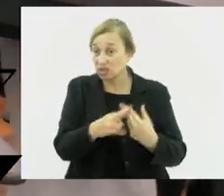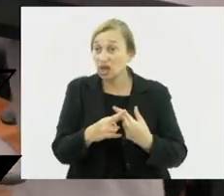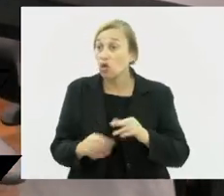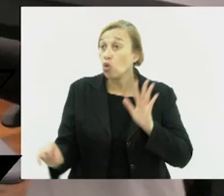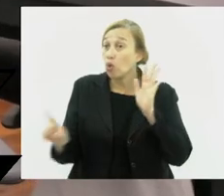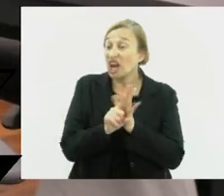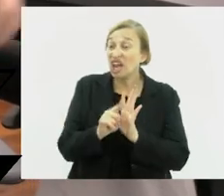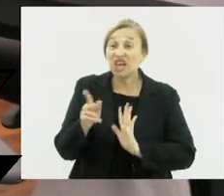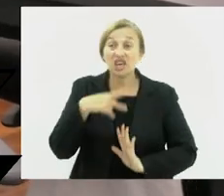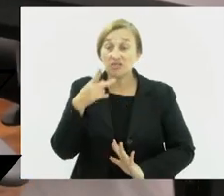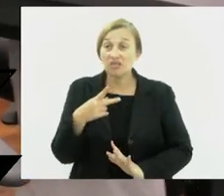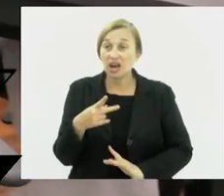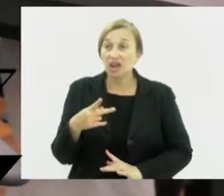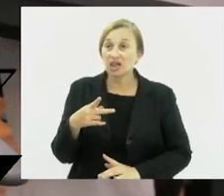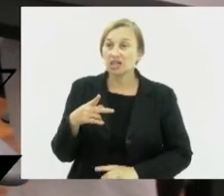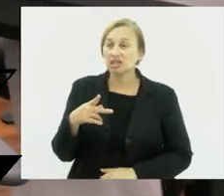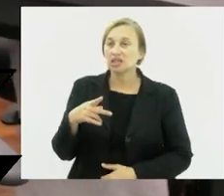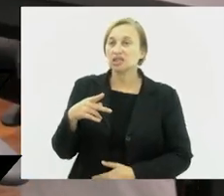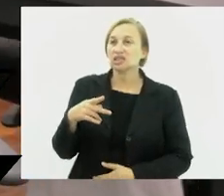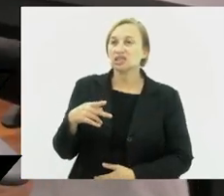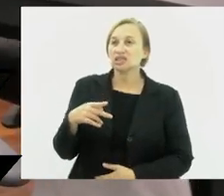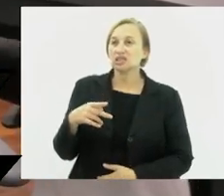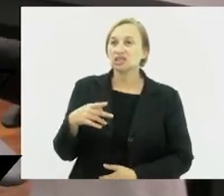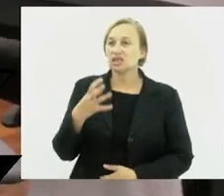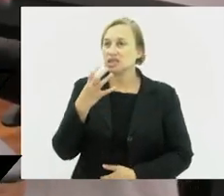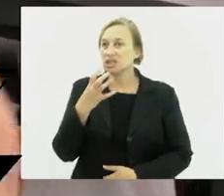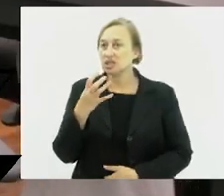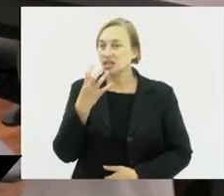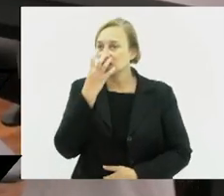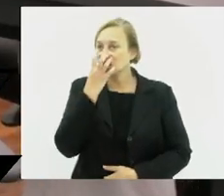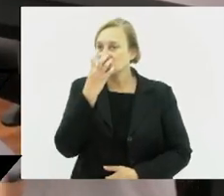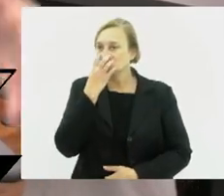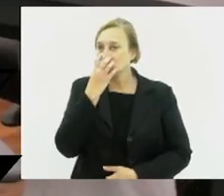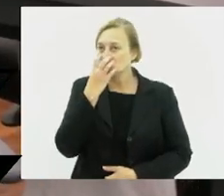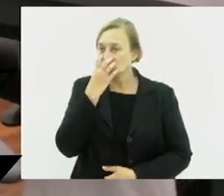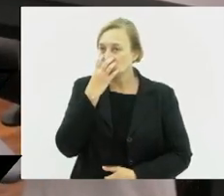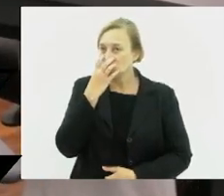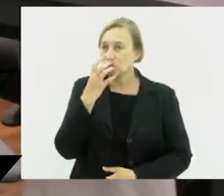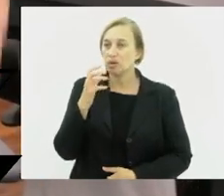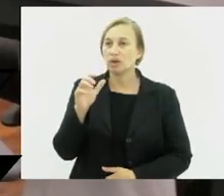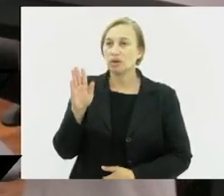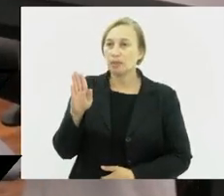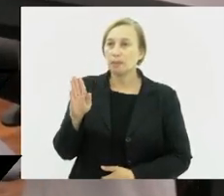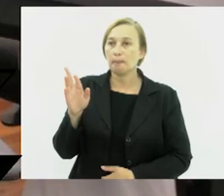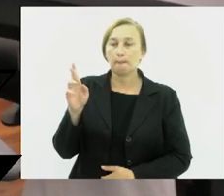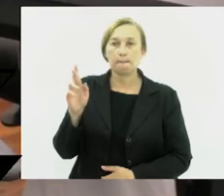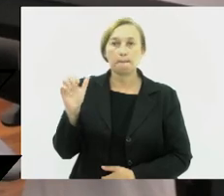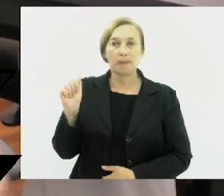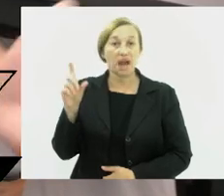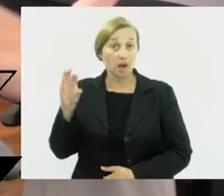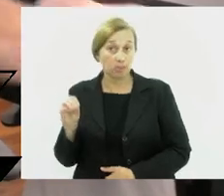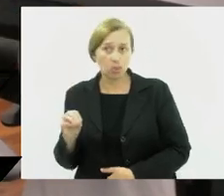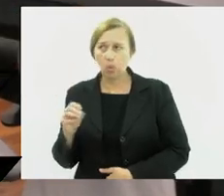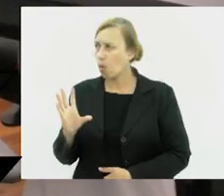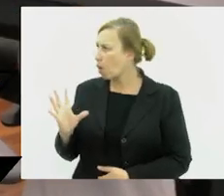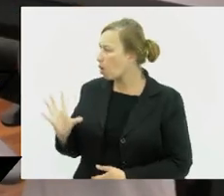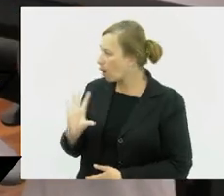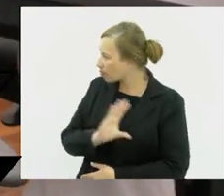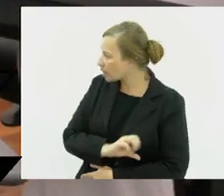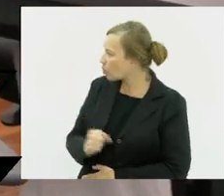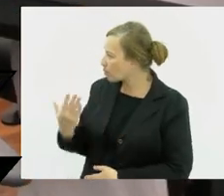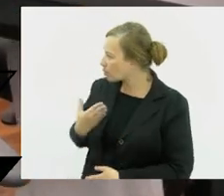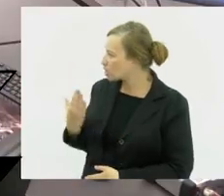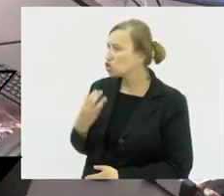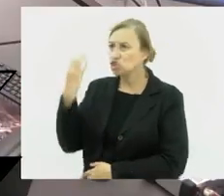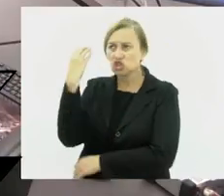que fala de cães bravios. Eu adorei aqui o amigo de Niterói, né? Que é a mais pura verdade. A gente tem